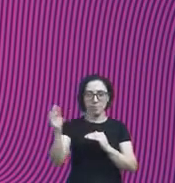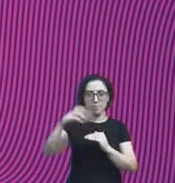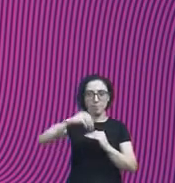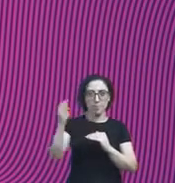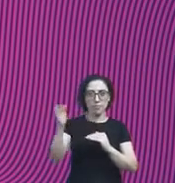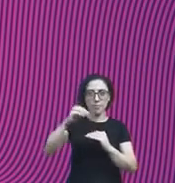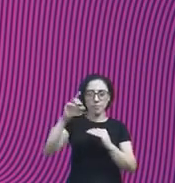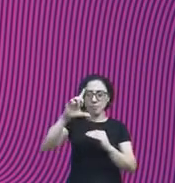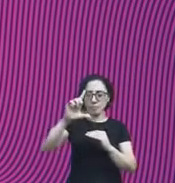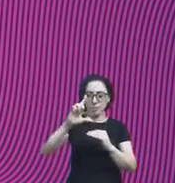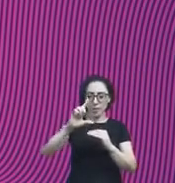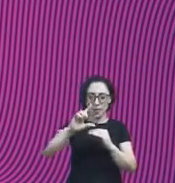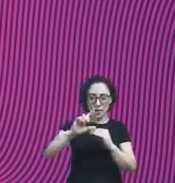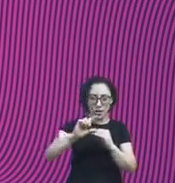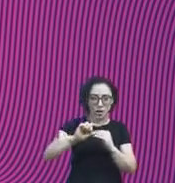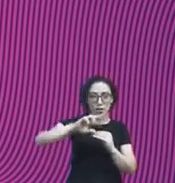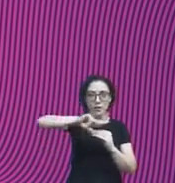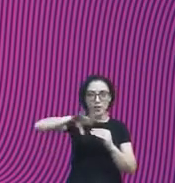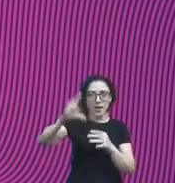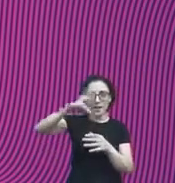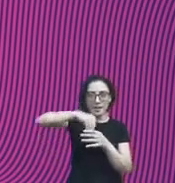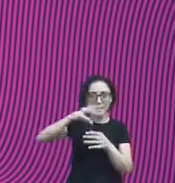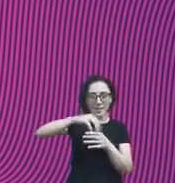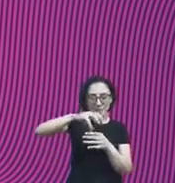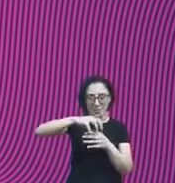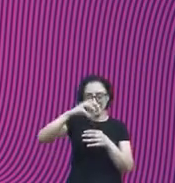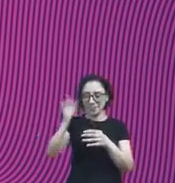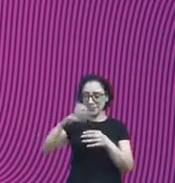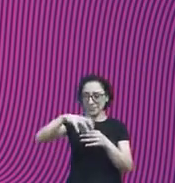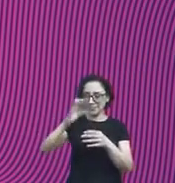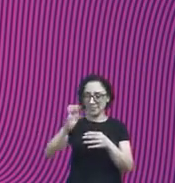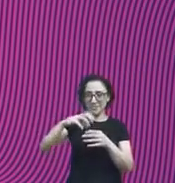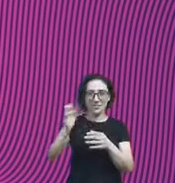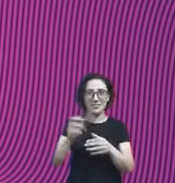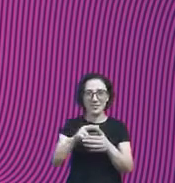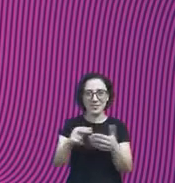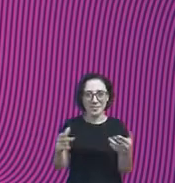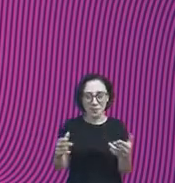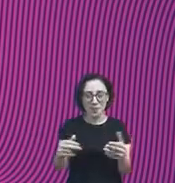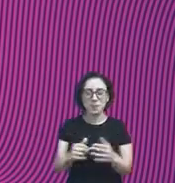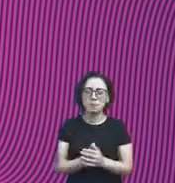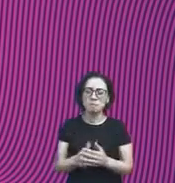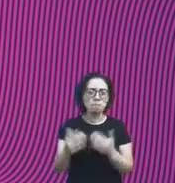hospitais, são as fontes pagadoras,